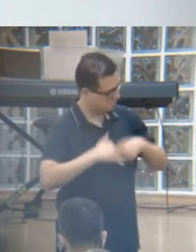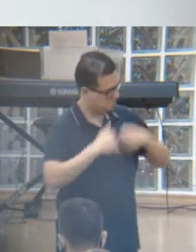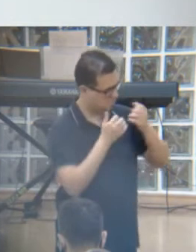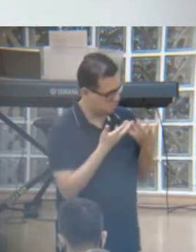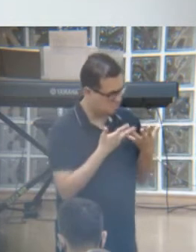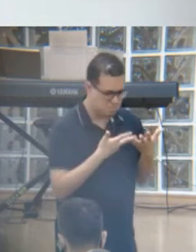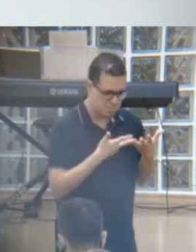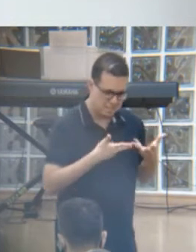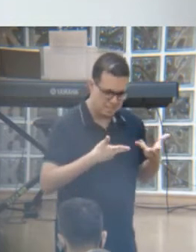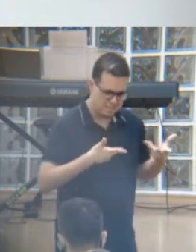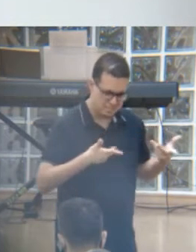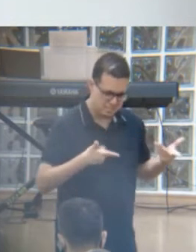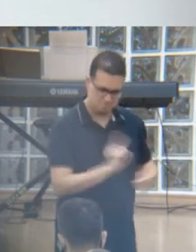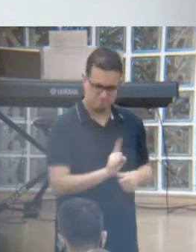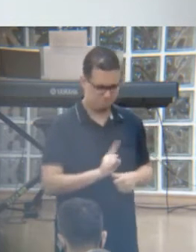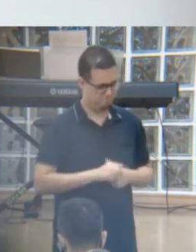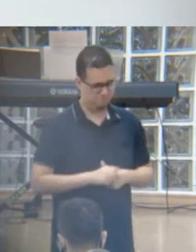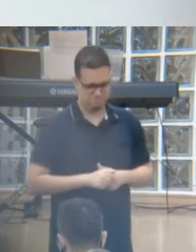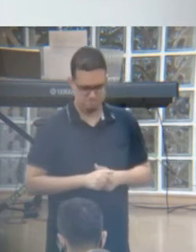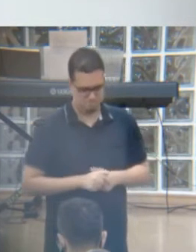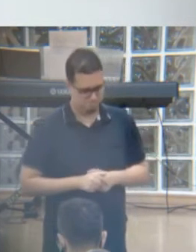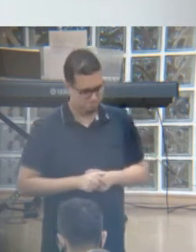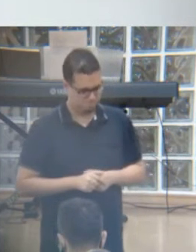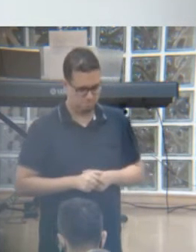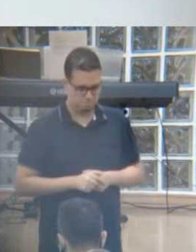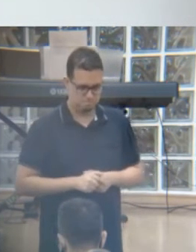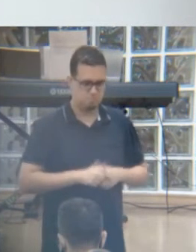a isto, uma enorme crise